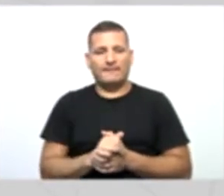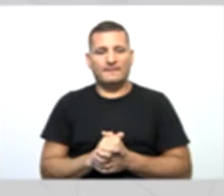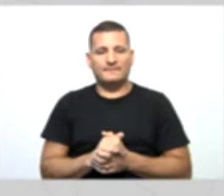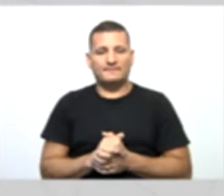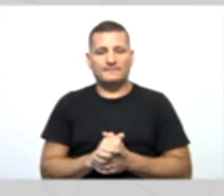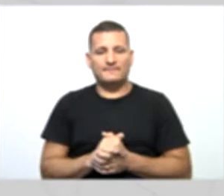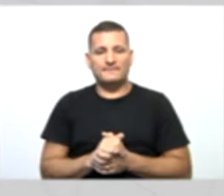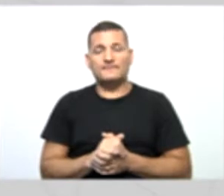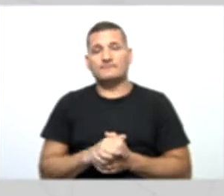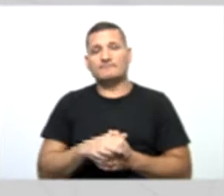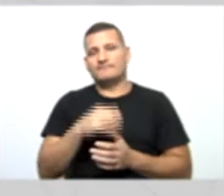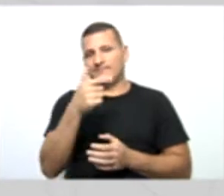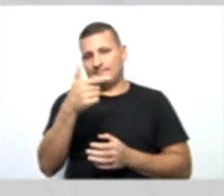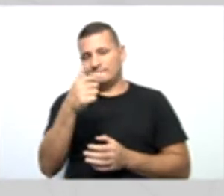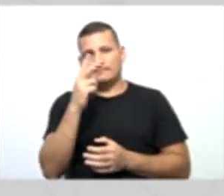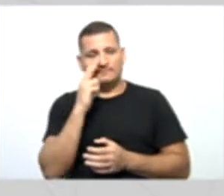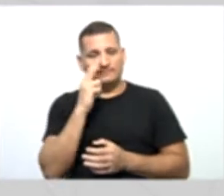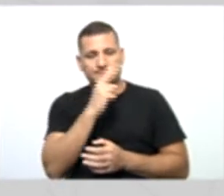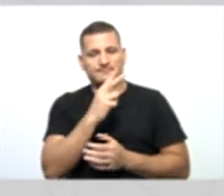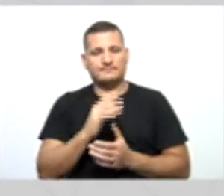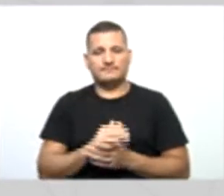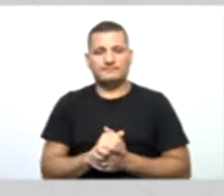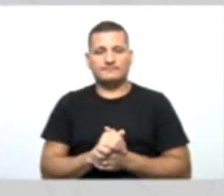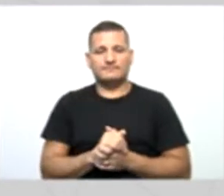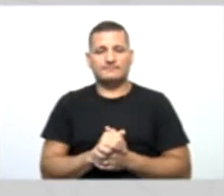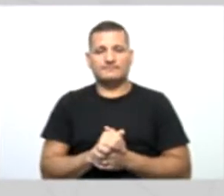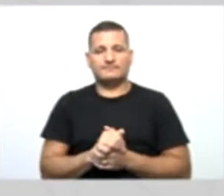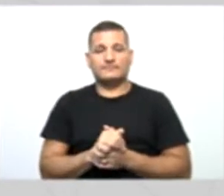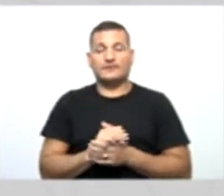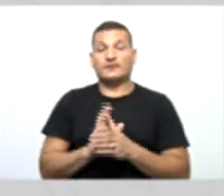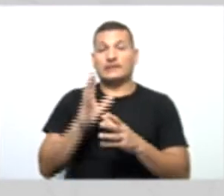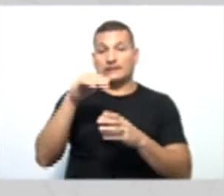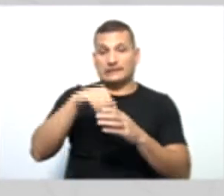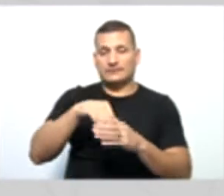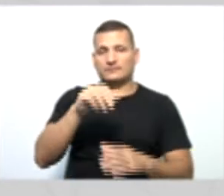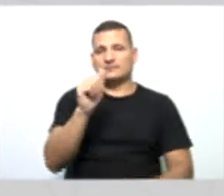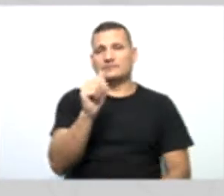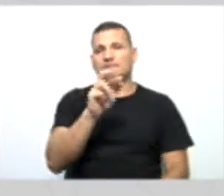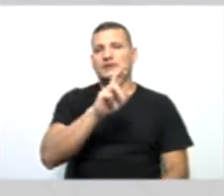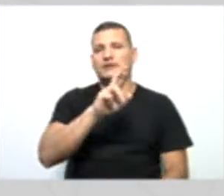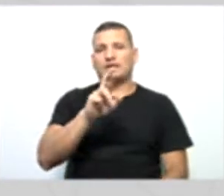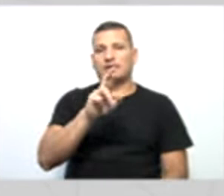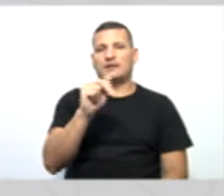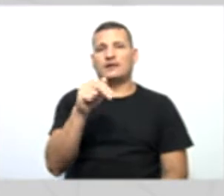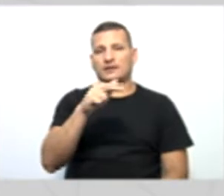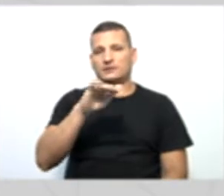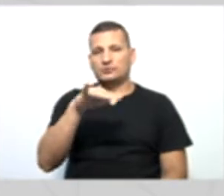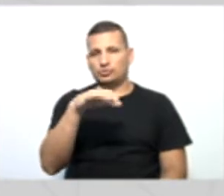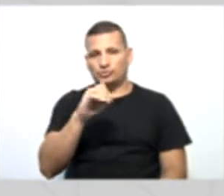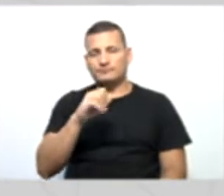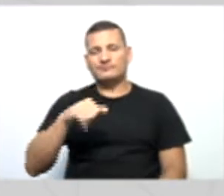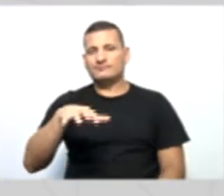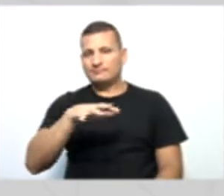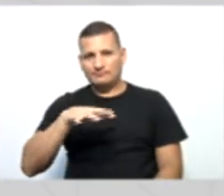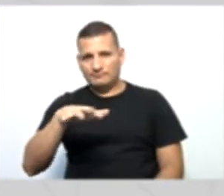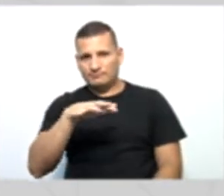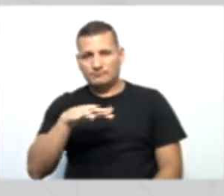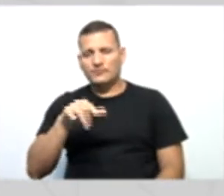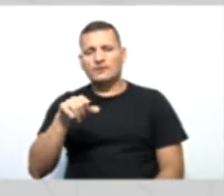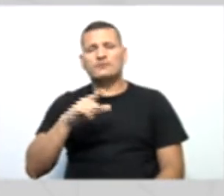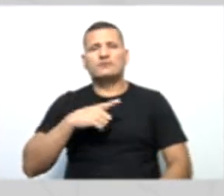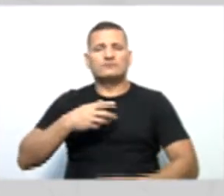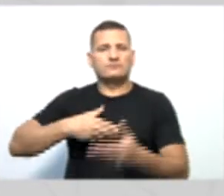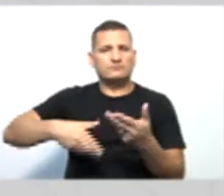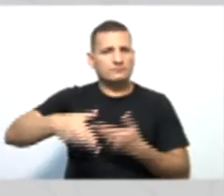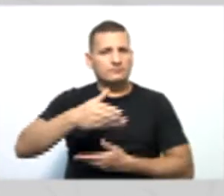No ponto 2 aqui, dentro do arranjo produtivo local, é envolvida a participação, a interação de